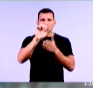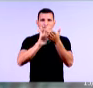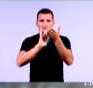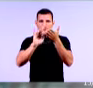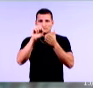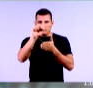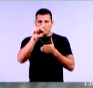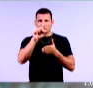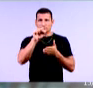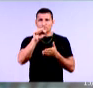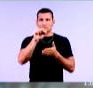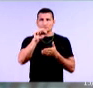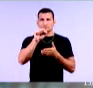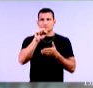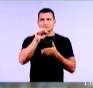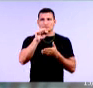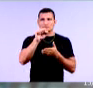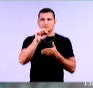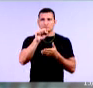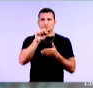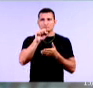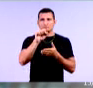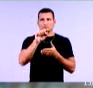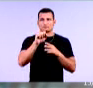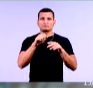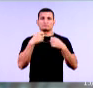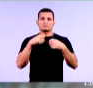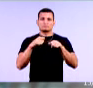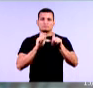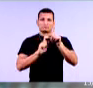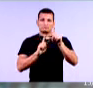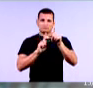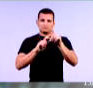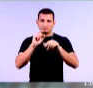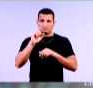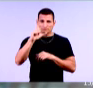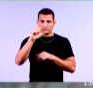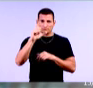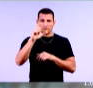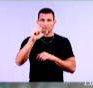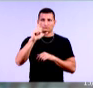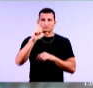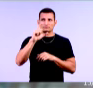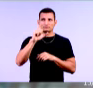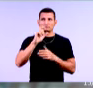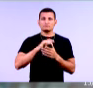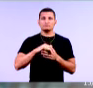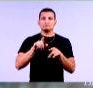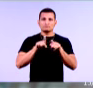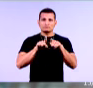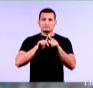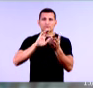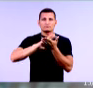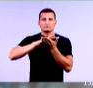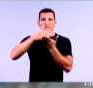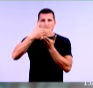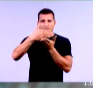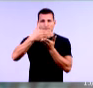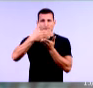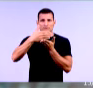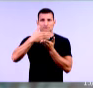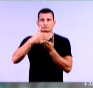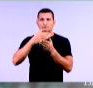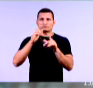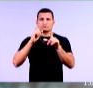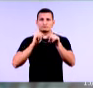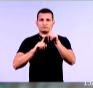aqui, o S do smartphone, ela tem que estar com letra maiúscula. O notebook, né, tem